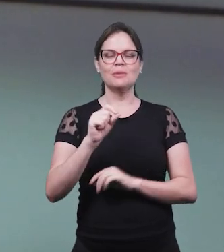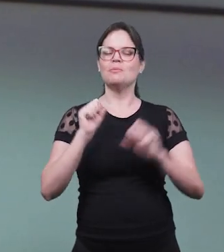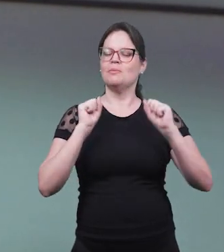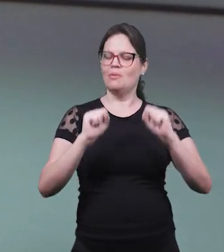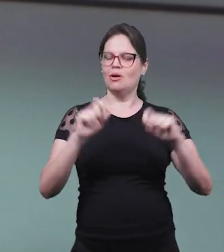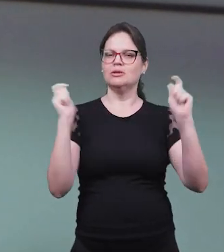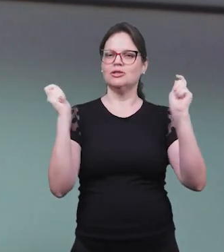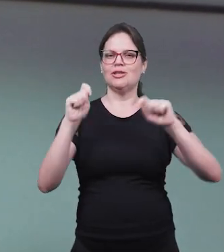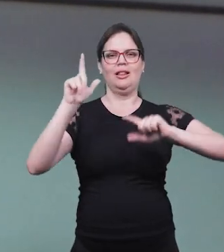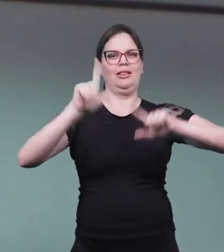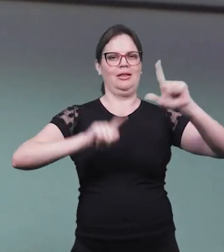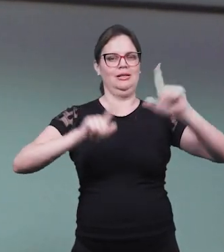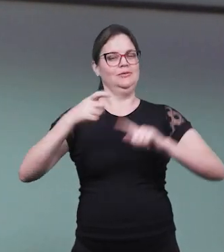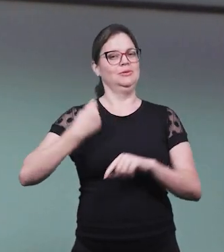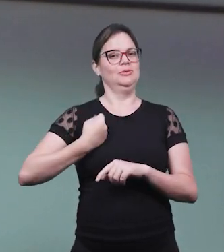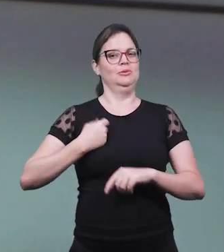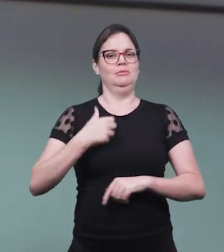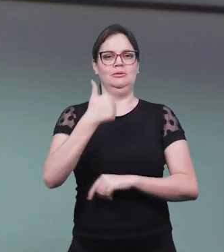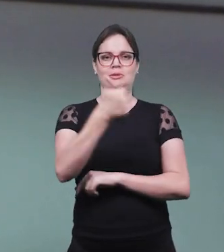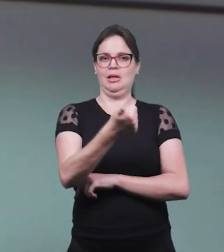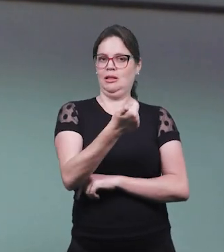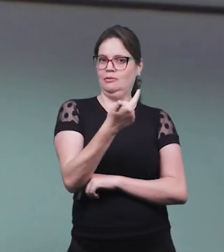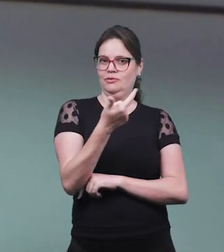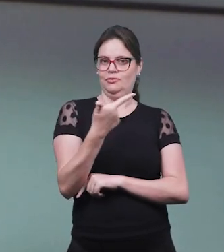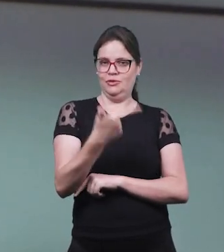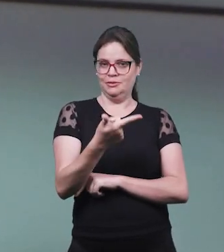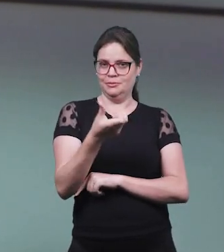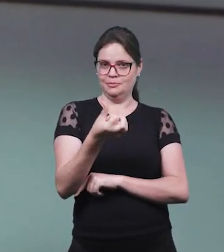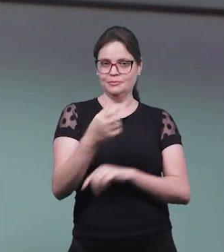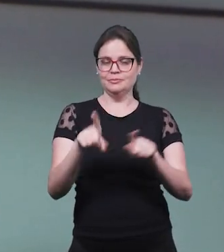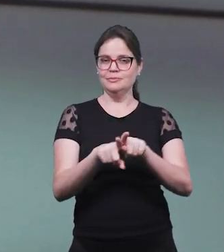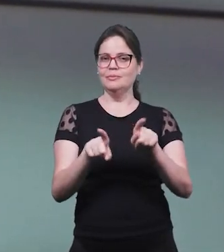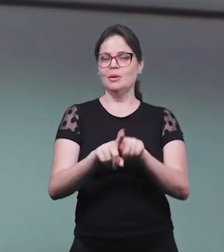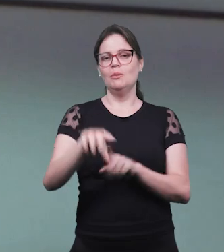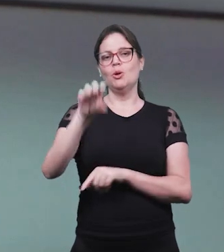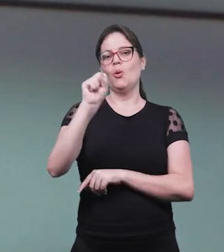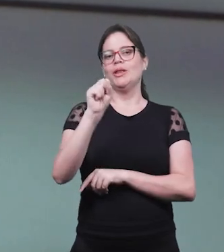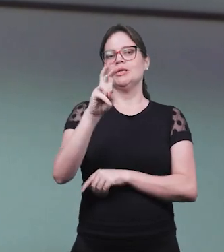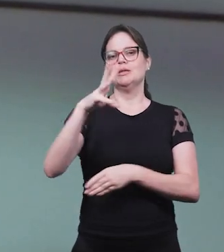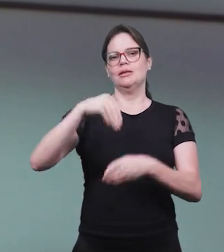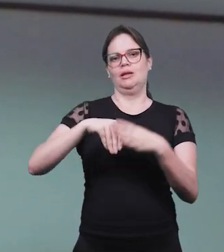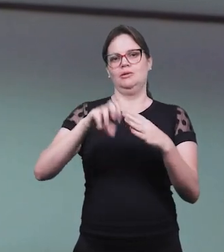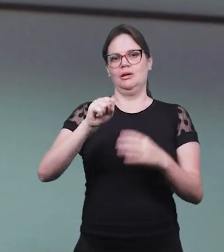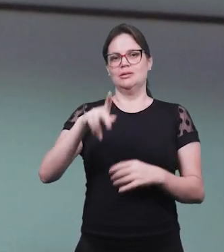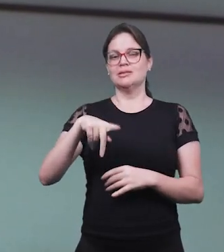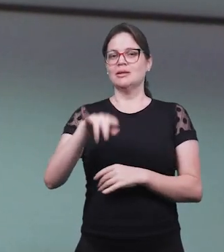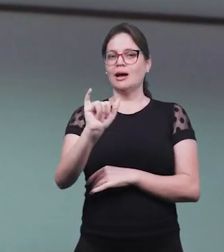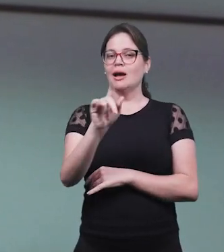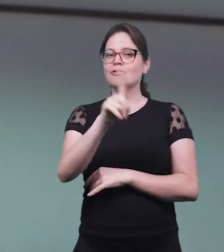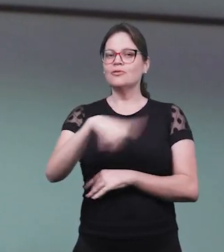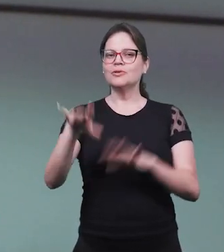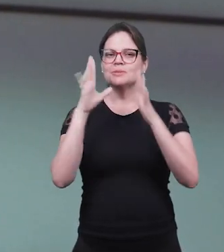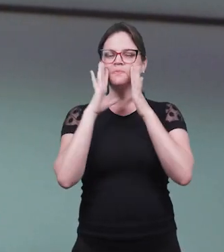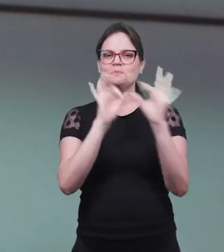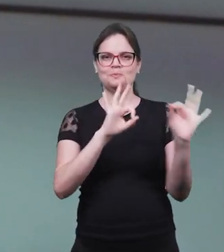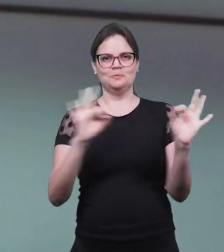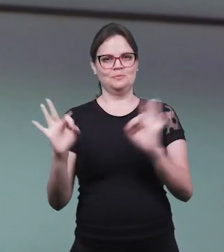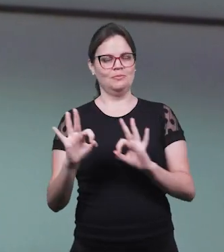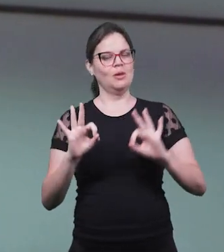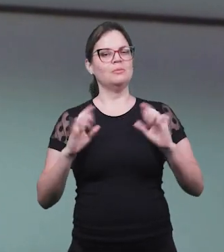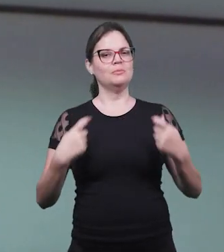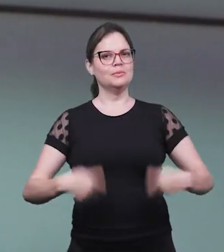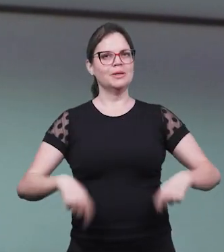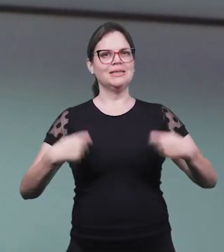nos assistir pelo canal 126 da TV e pelo canal 85 da Sky Livre. Você que nos acompanha